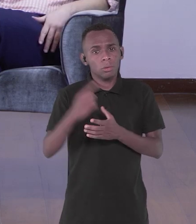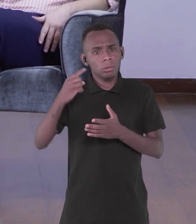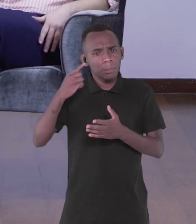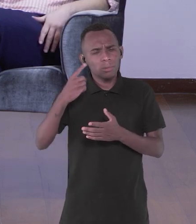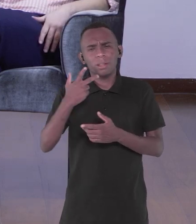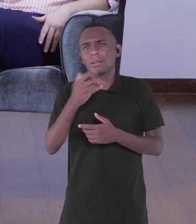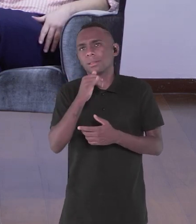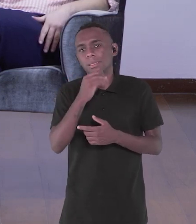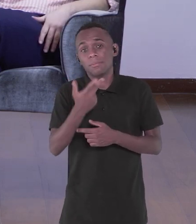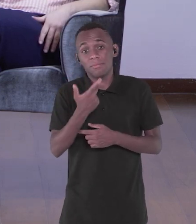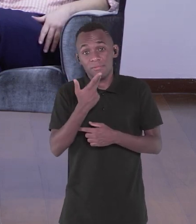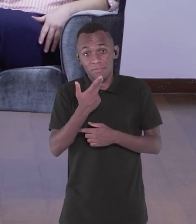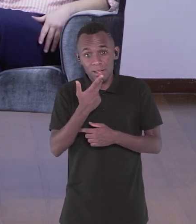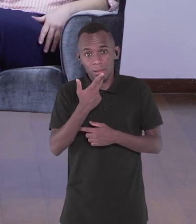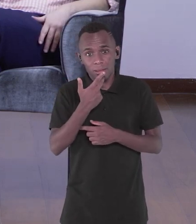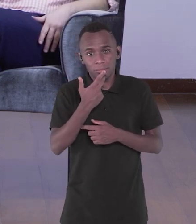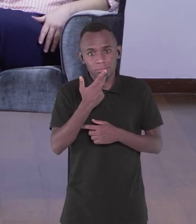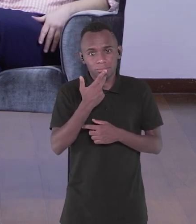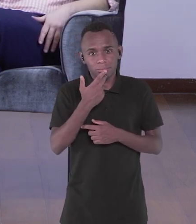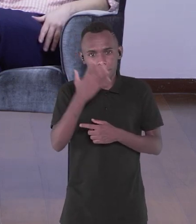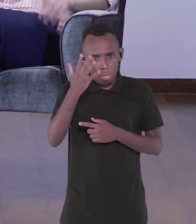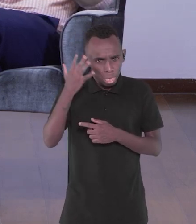tudo o que ele falou,